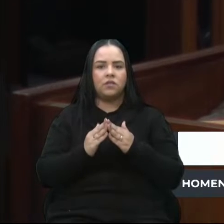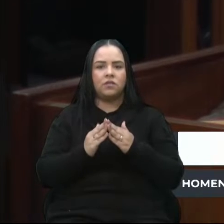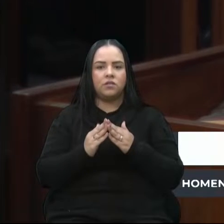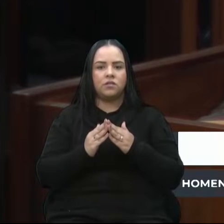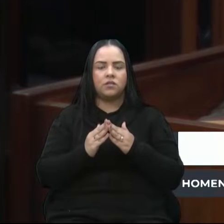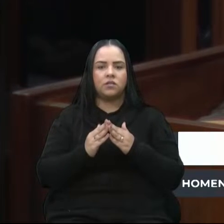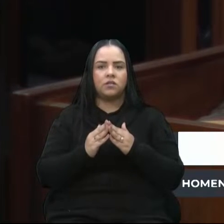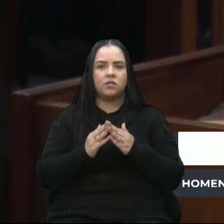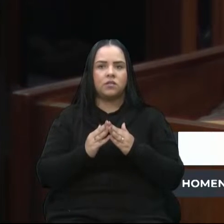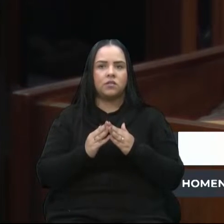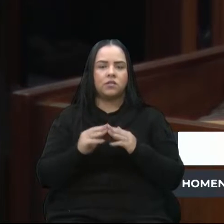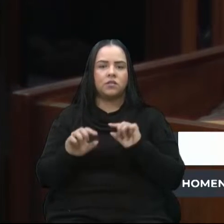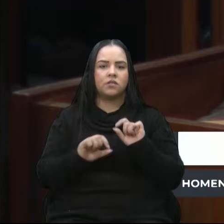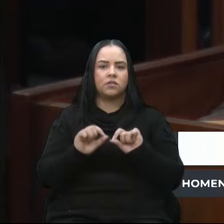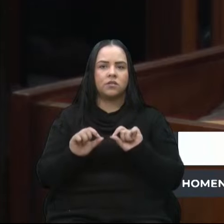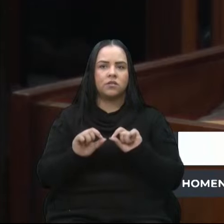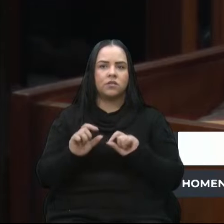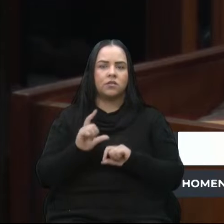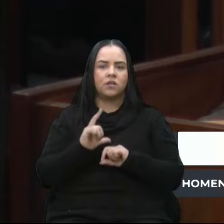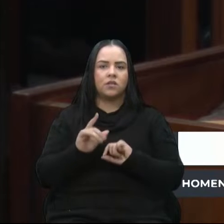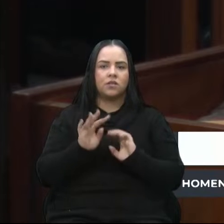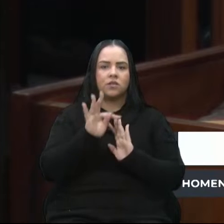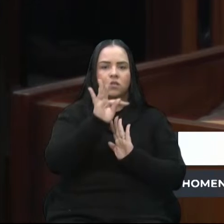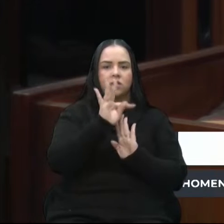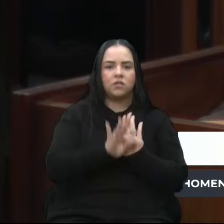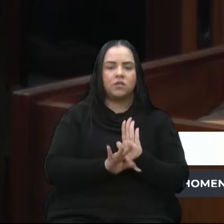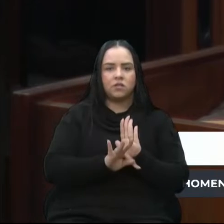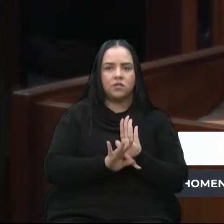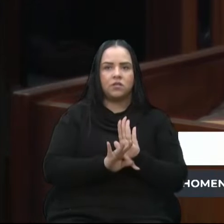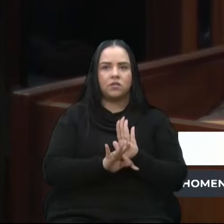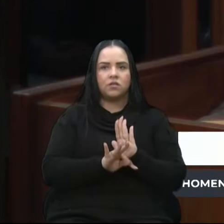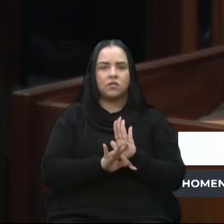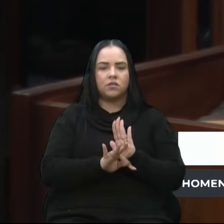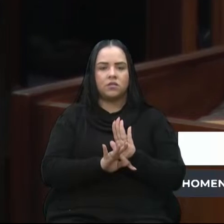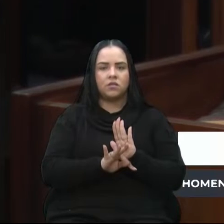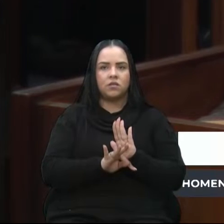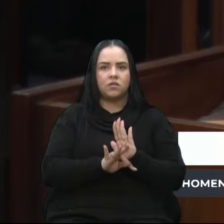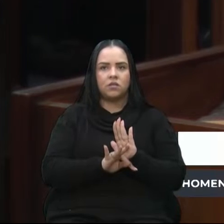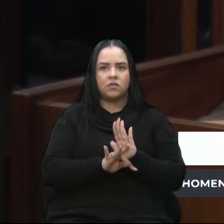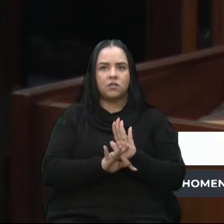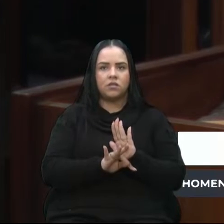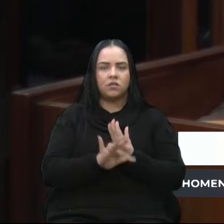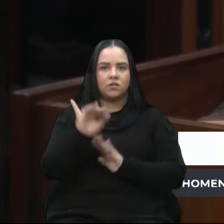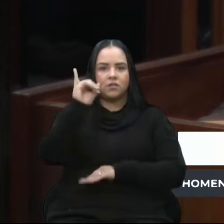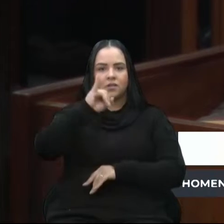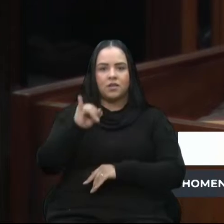o André Constantin escreveu um texto, ele disse assim, o italiano é pop.